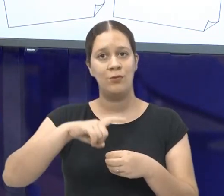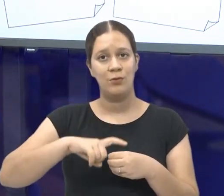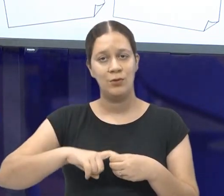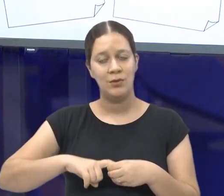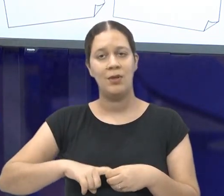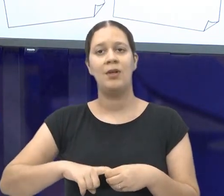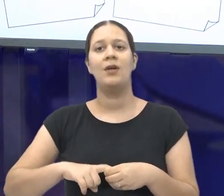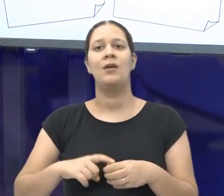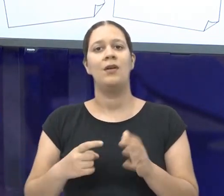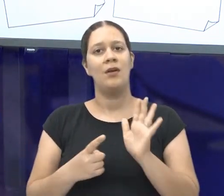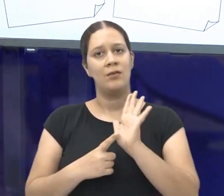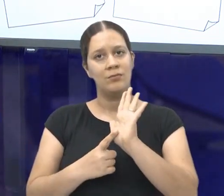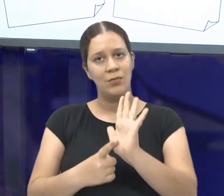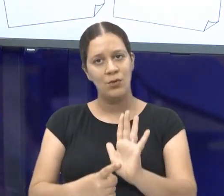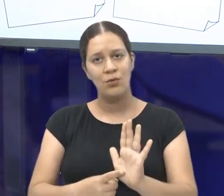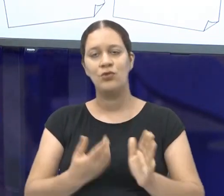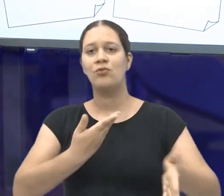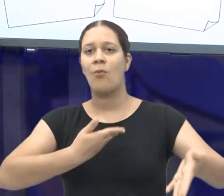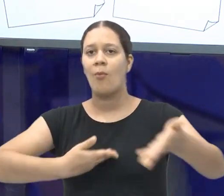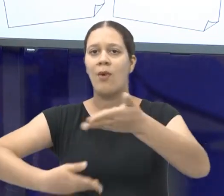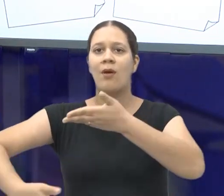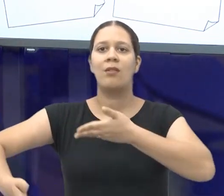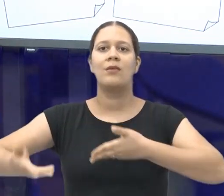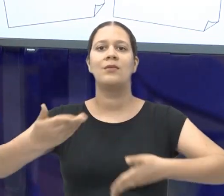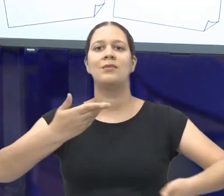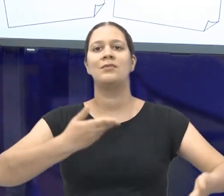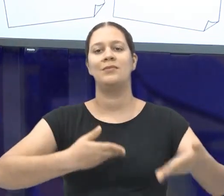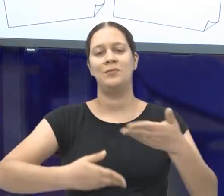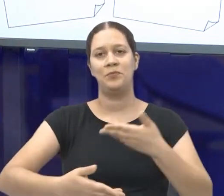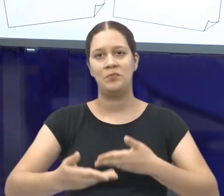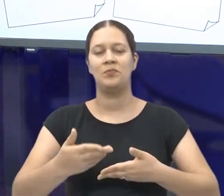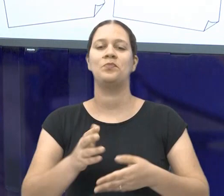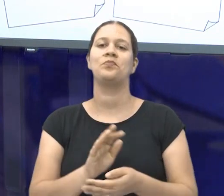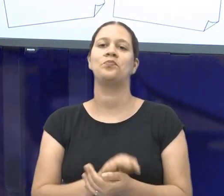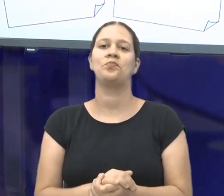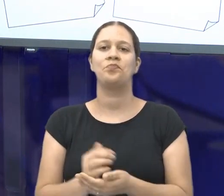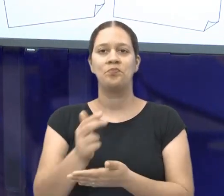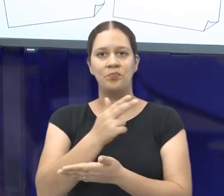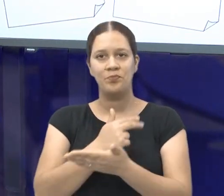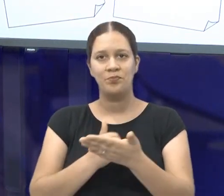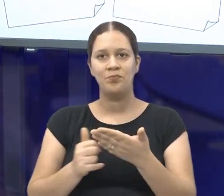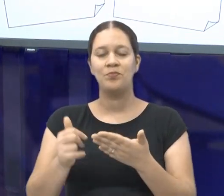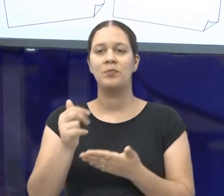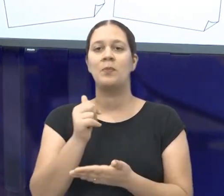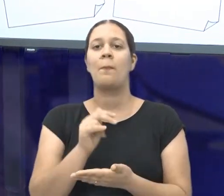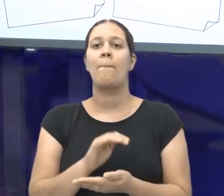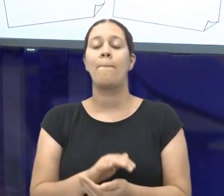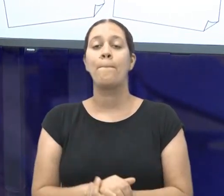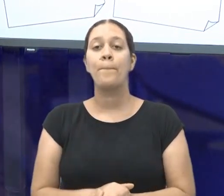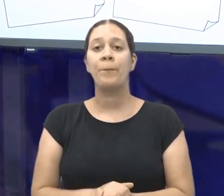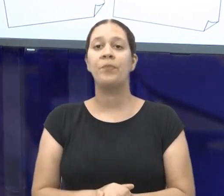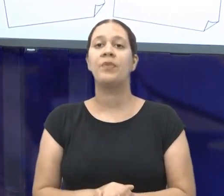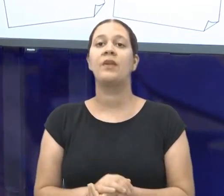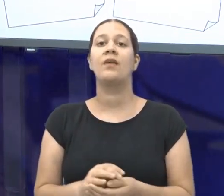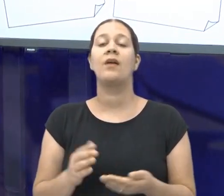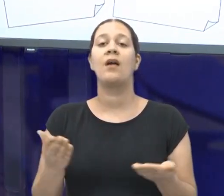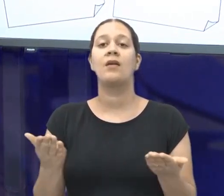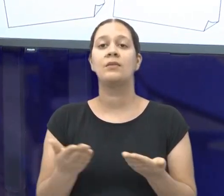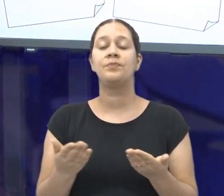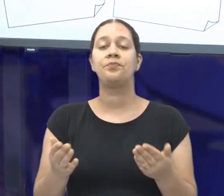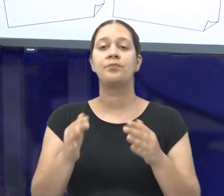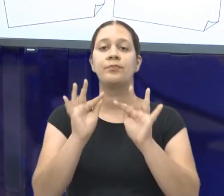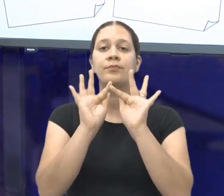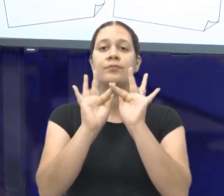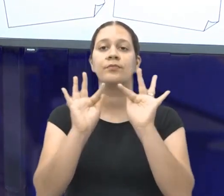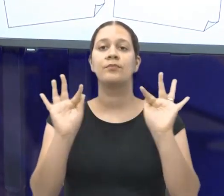normalizarmos, aí você compartilha. Legal? Guarda essa ideia. Desenha, responde. E por fim, tem uma frase da